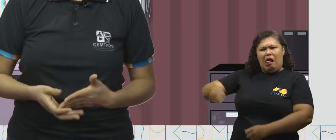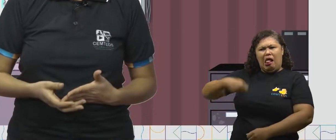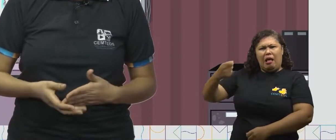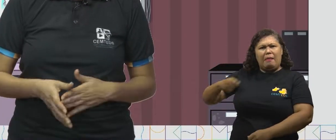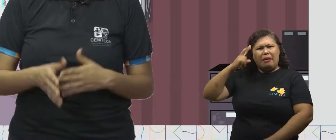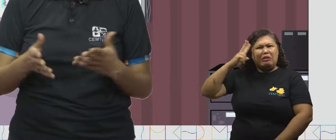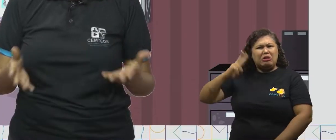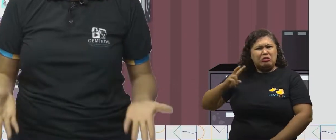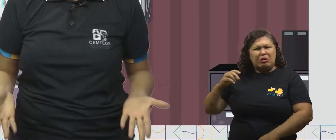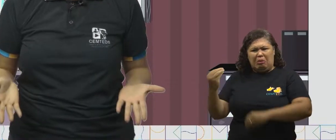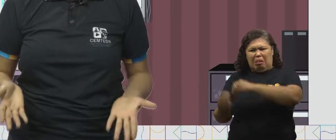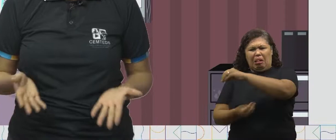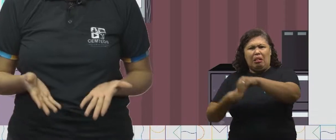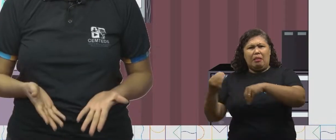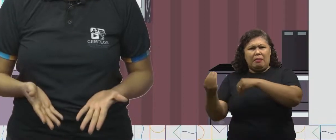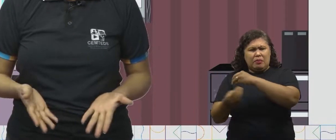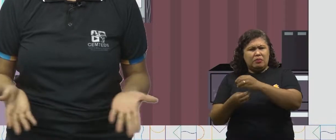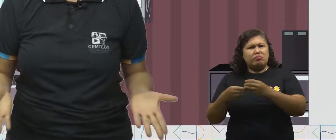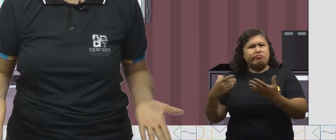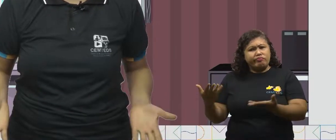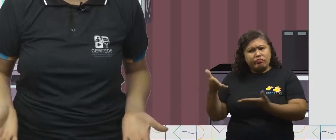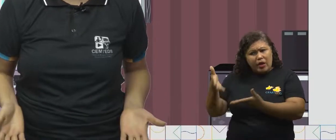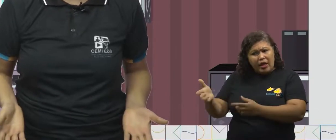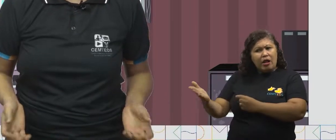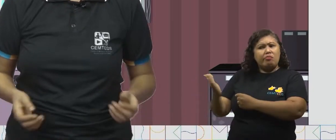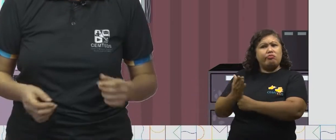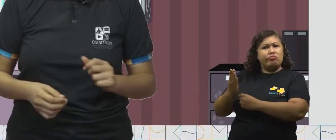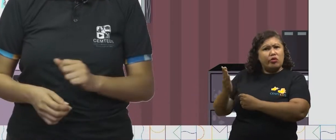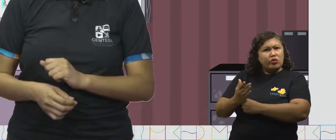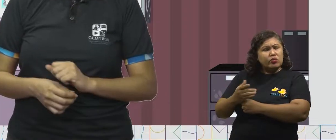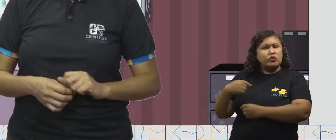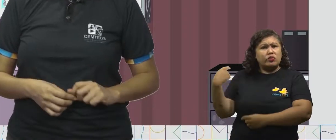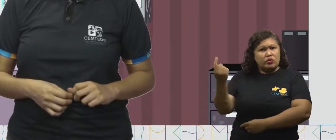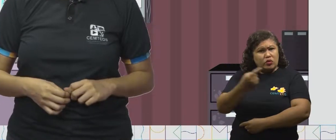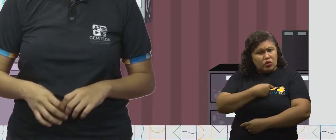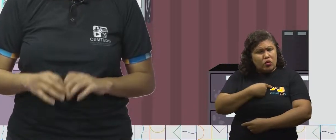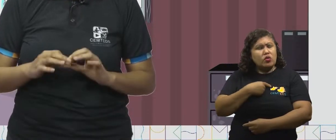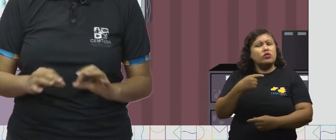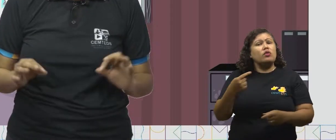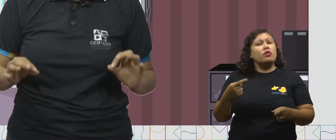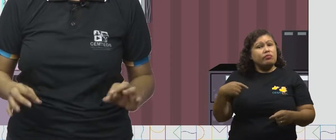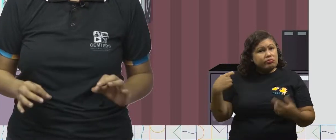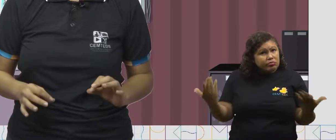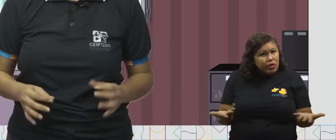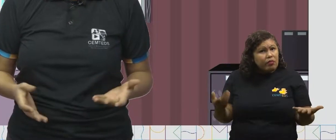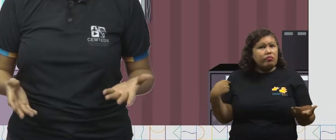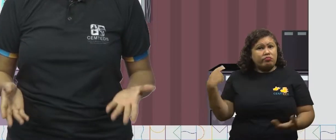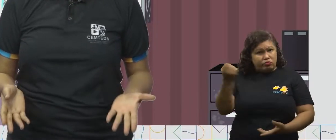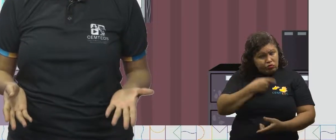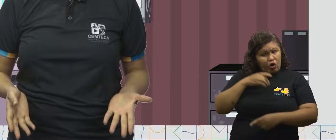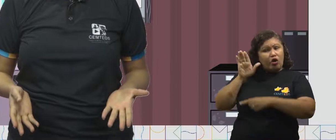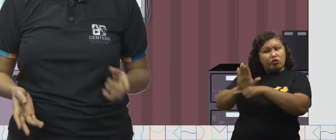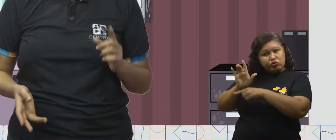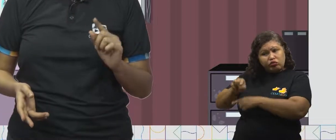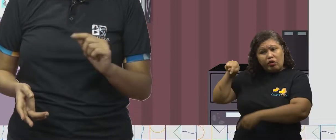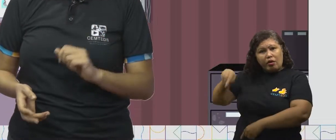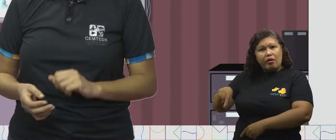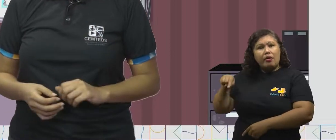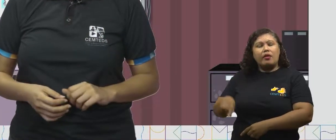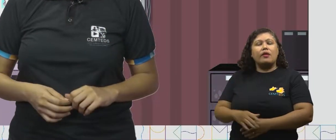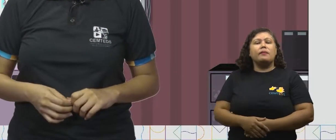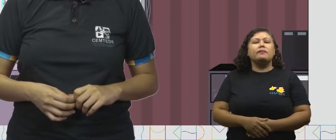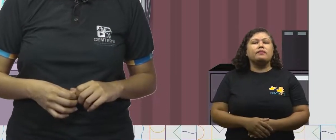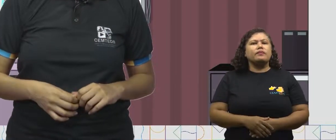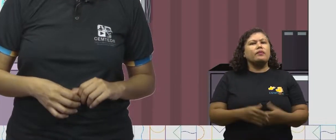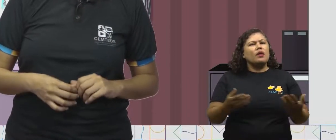nossa ajuda e jamais iríamos negar. Afinal, ela sempre nos deu histórias incríveis. Além disso, eu sei que